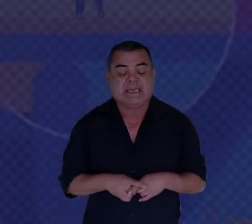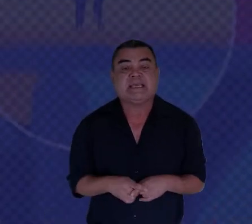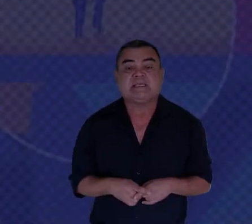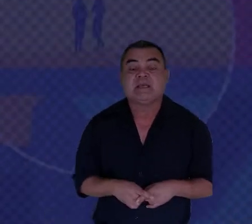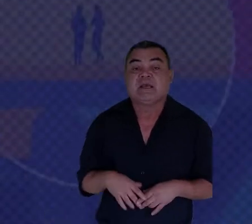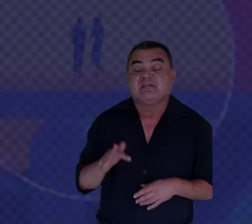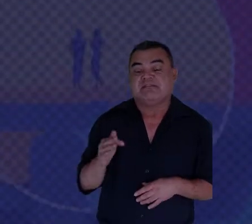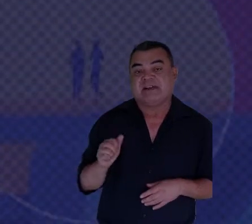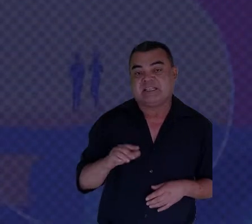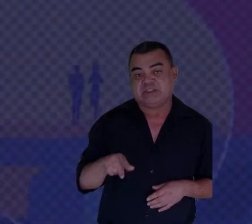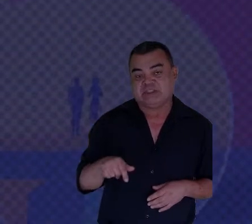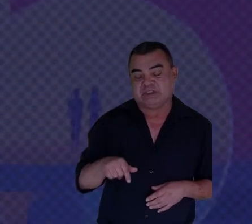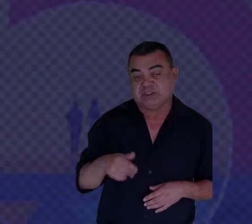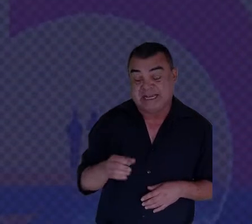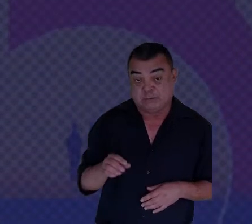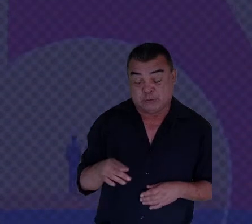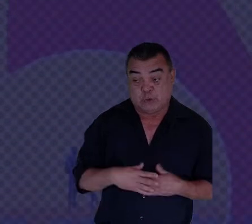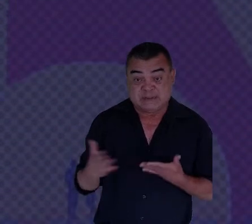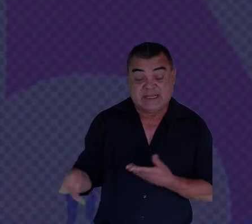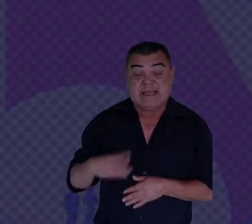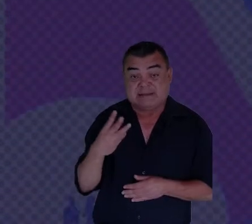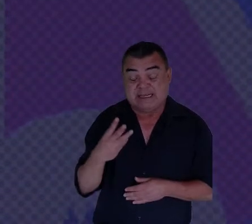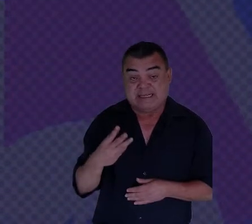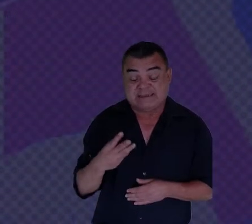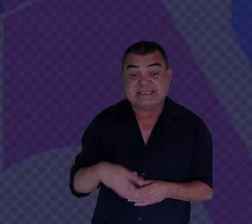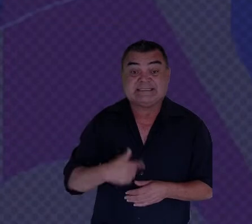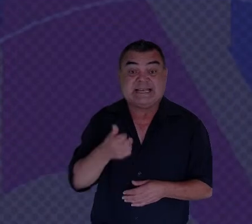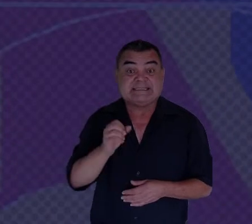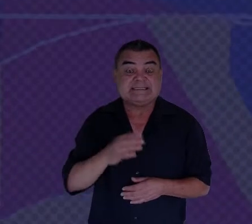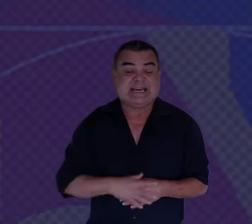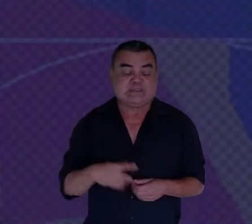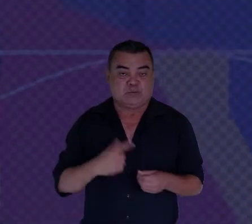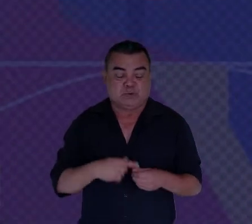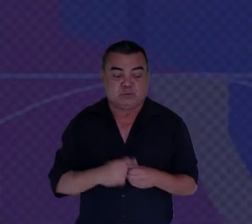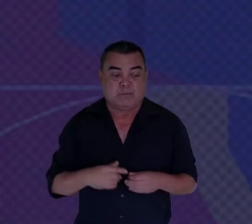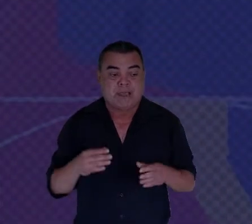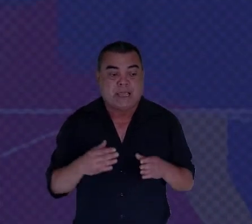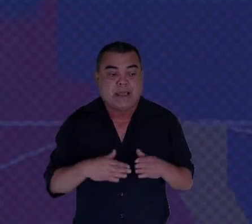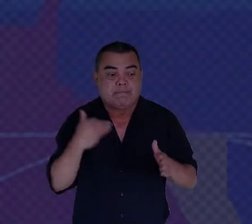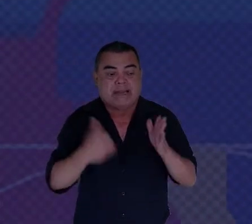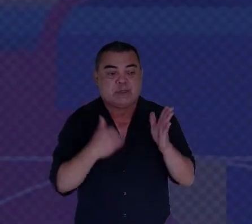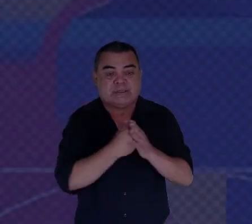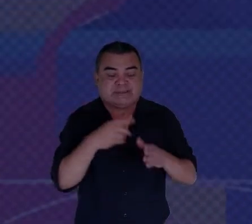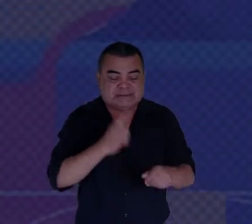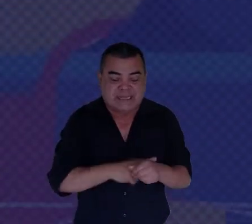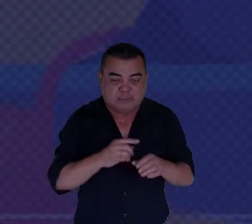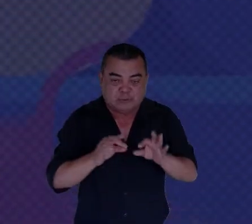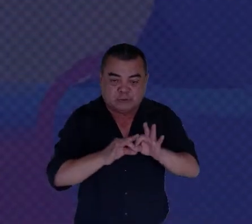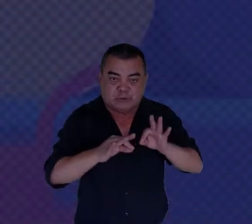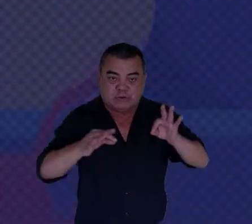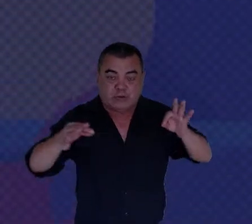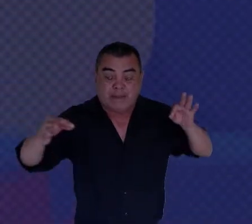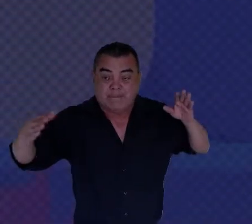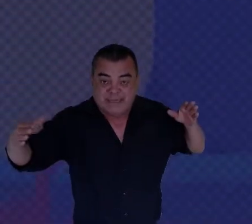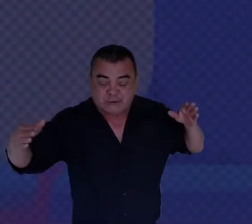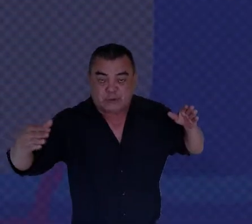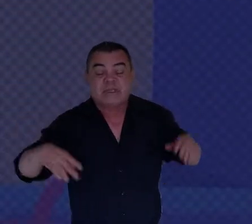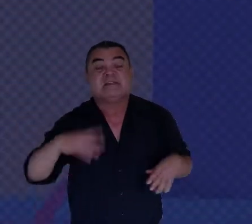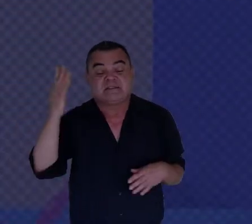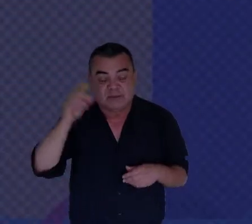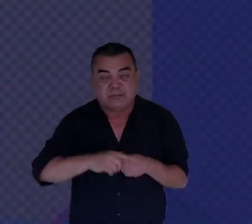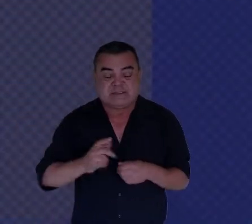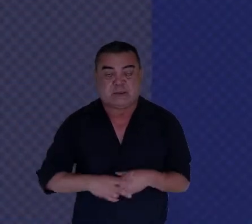Washington Fajardo trouxe isso três das dez cidades do mundo com maior tempo de deslocamento estão no Brasil o Rio de